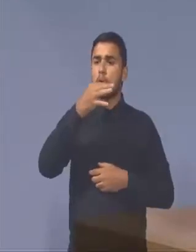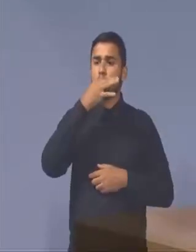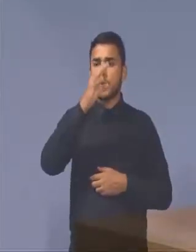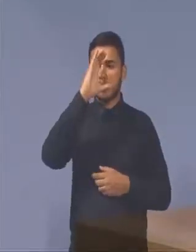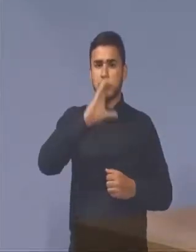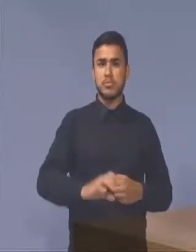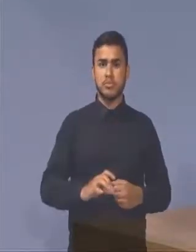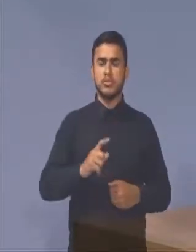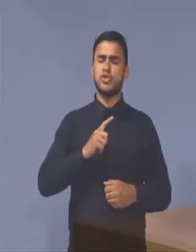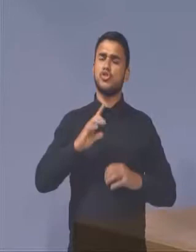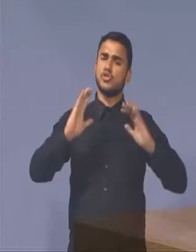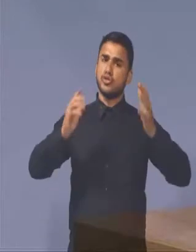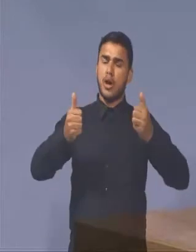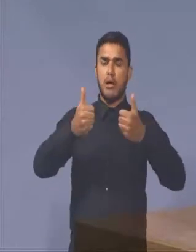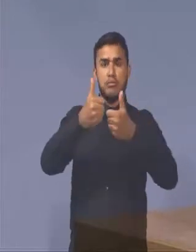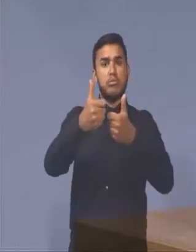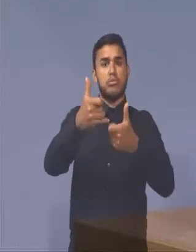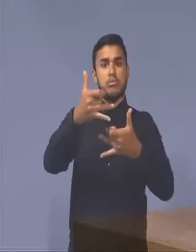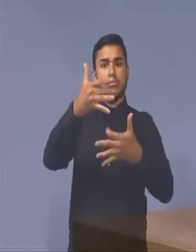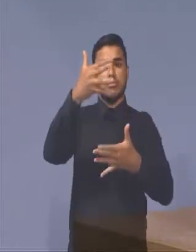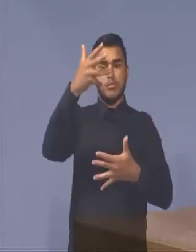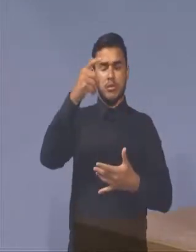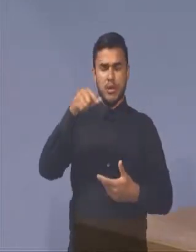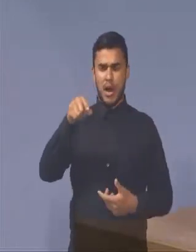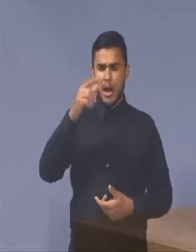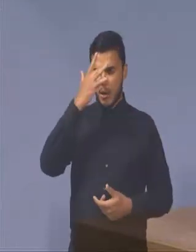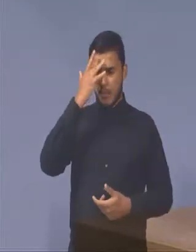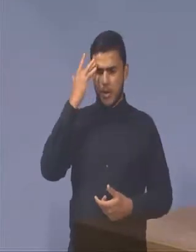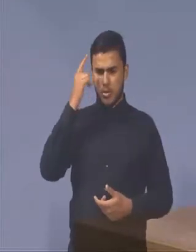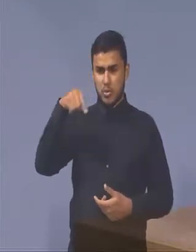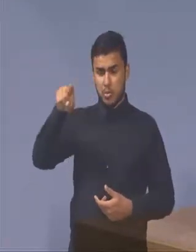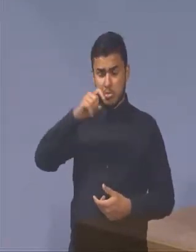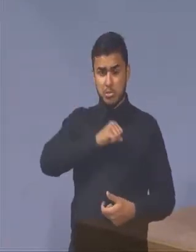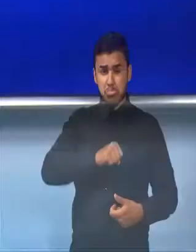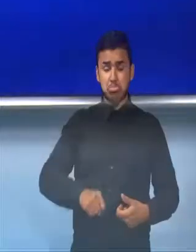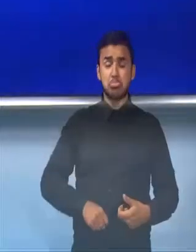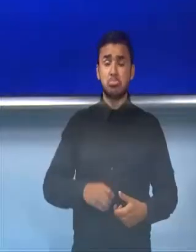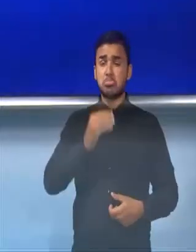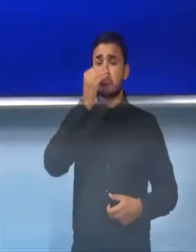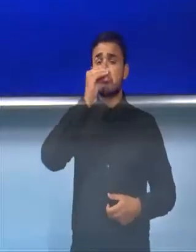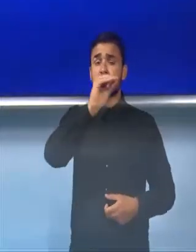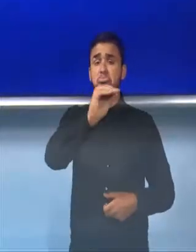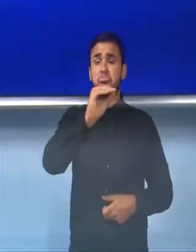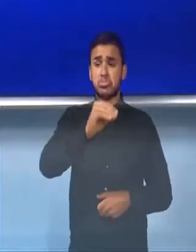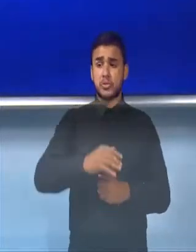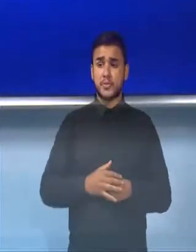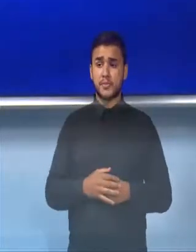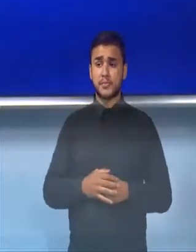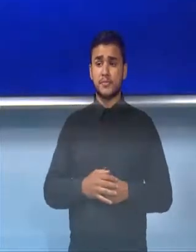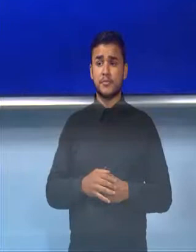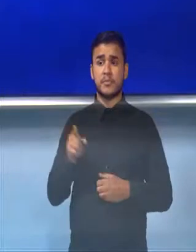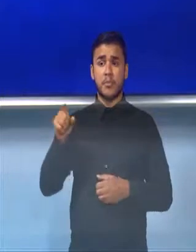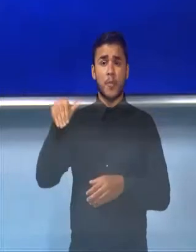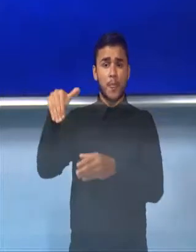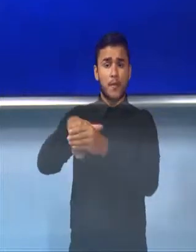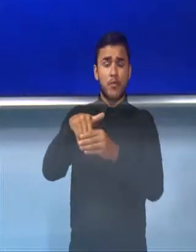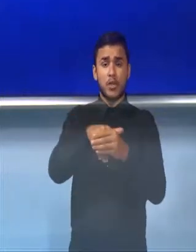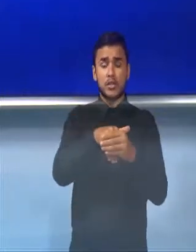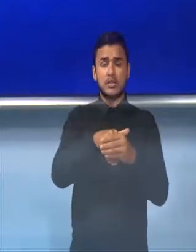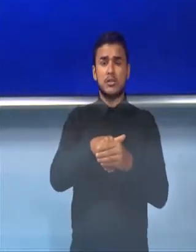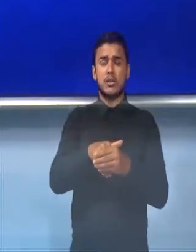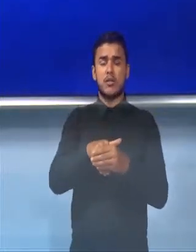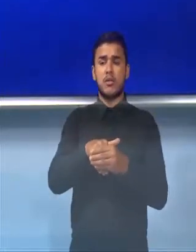se tentou muitas vezes, né? Basta ver, por exemplo, as votações dos processos para defender o